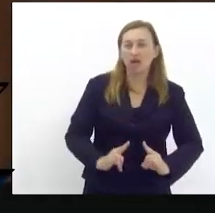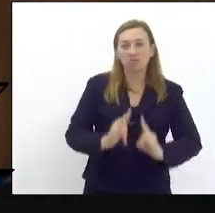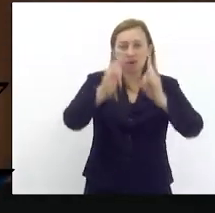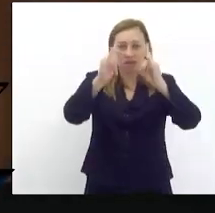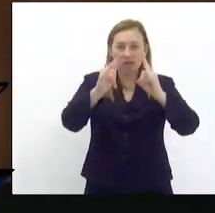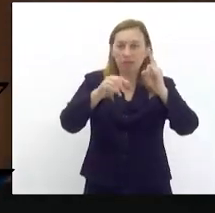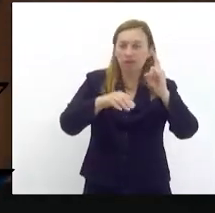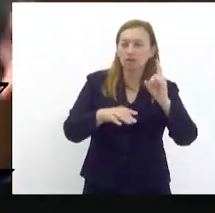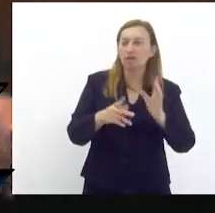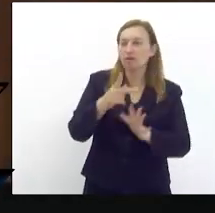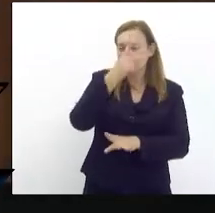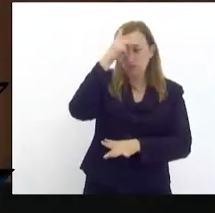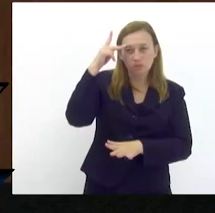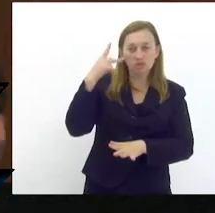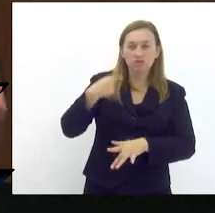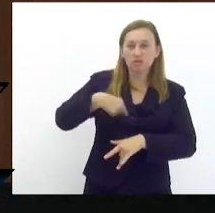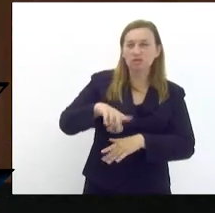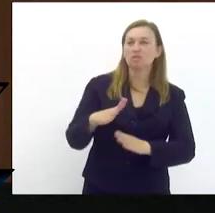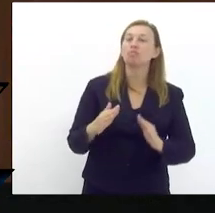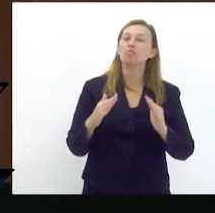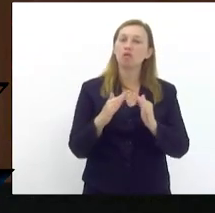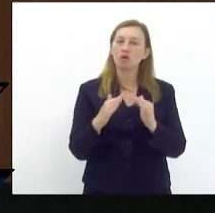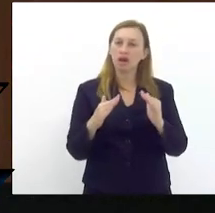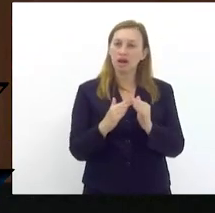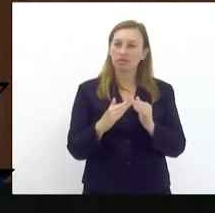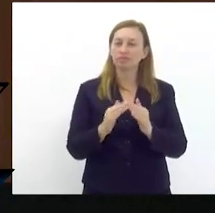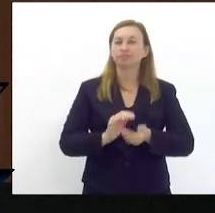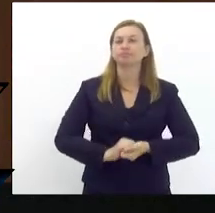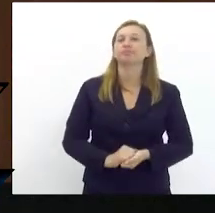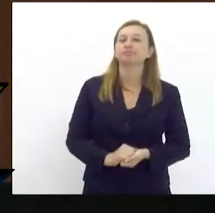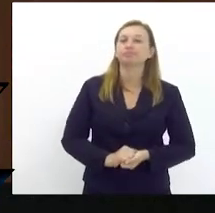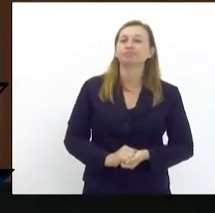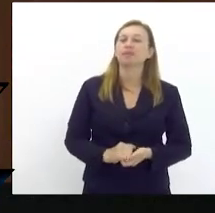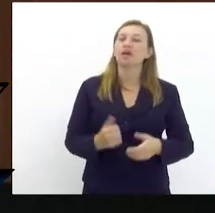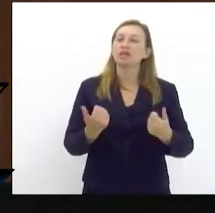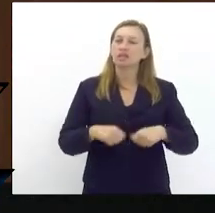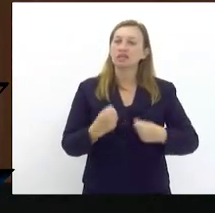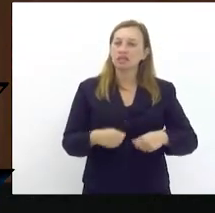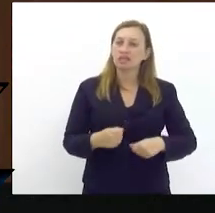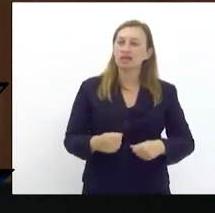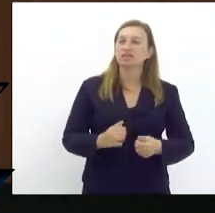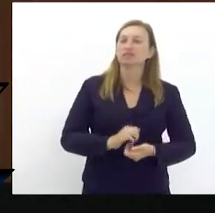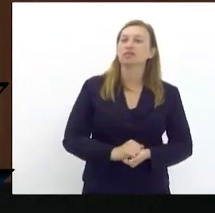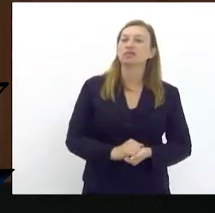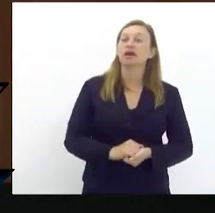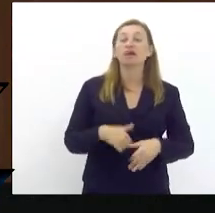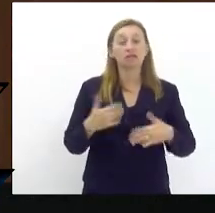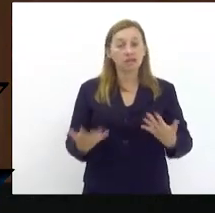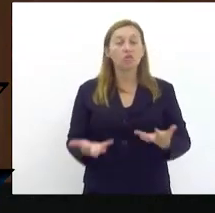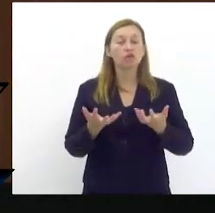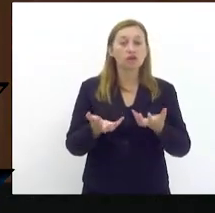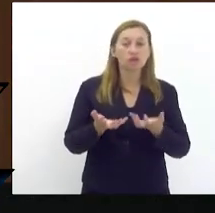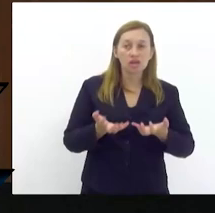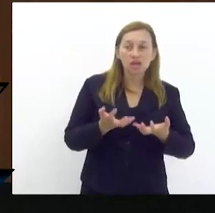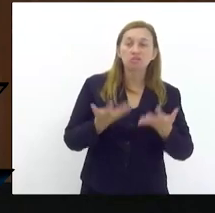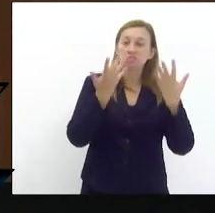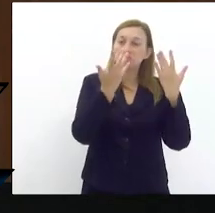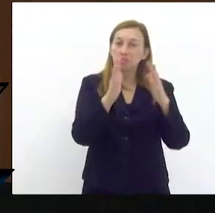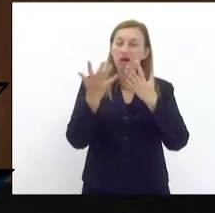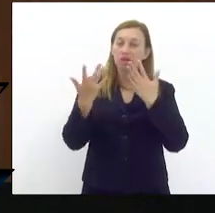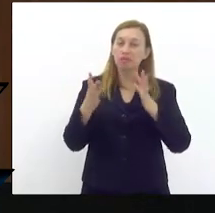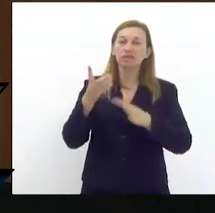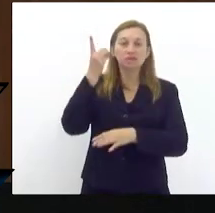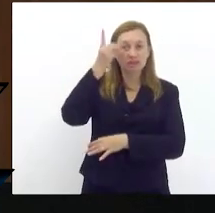para para as pessoas mais carentes morarem Então eu queria que parabenizar